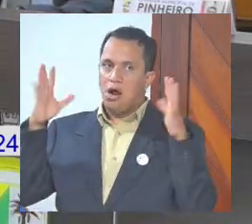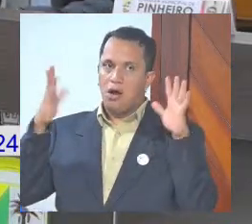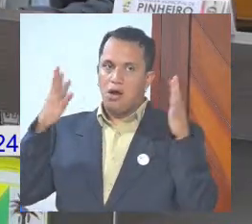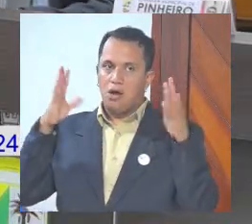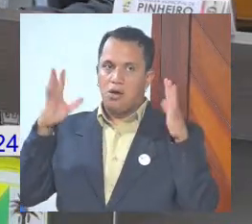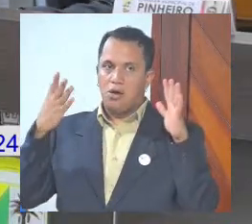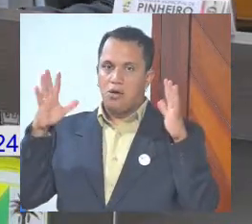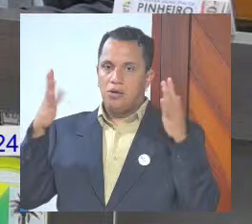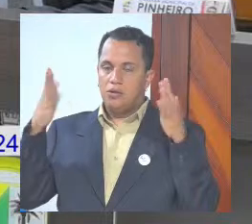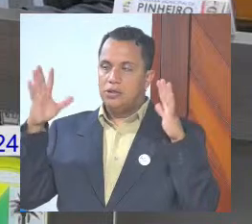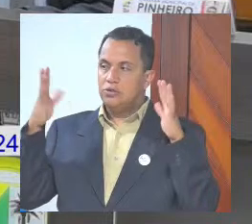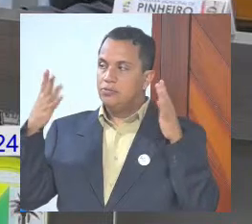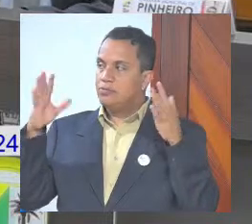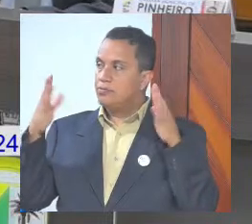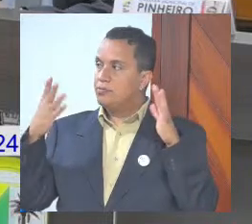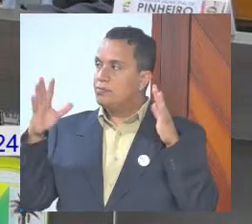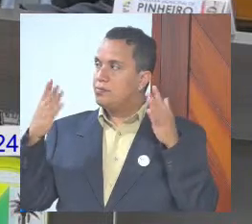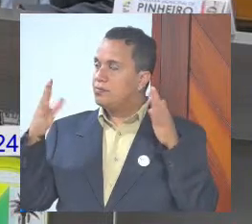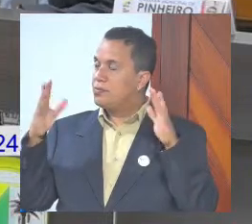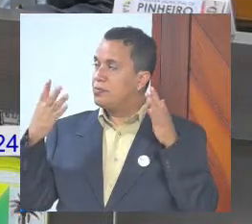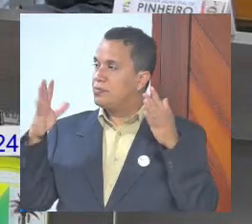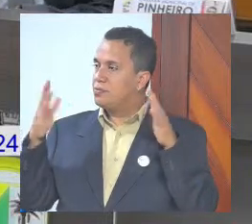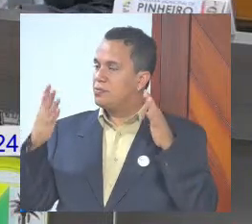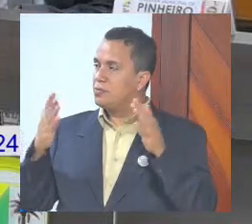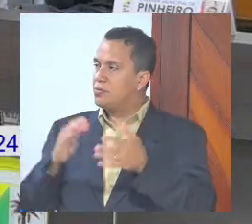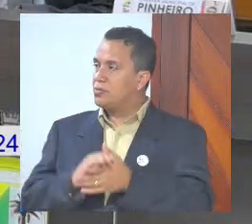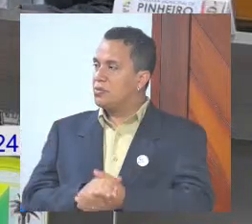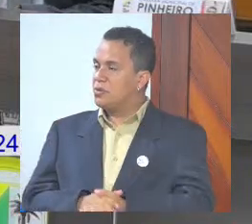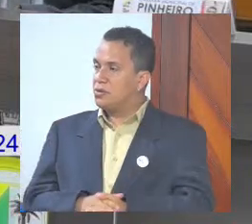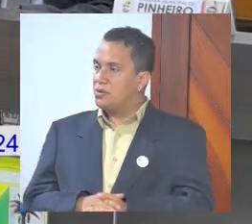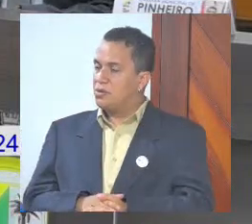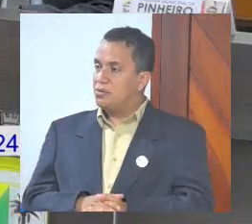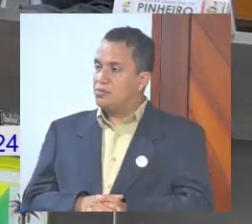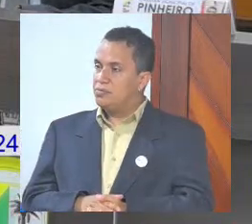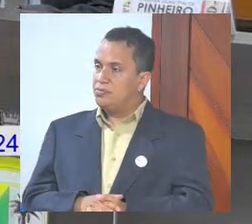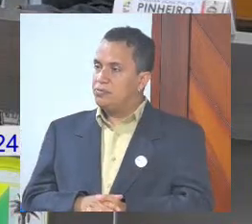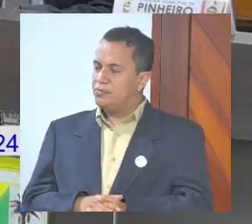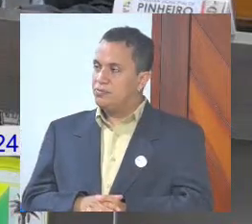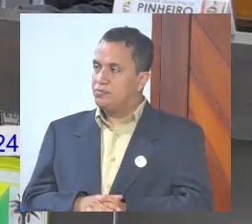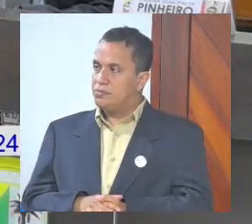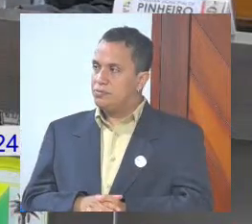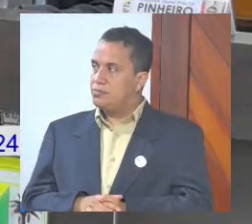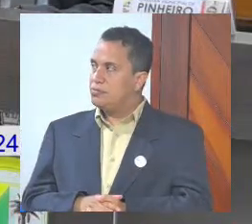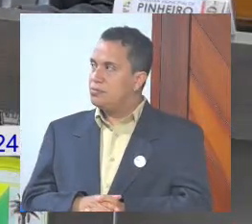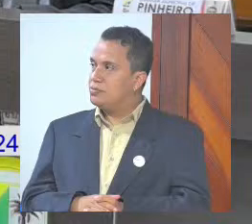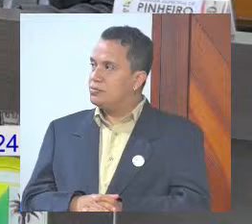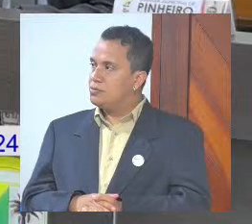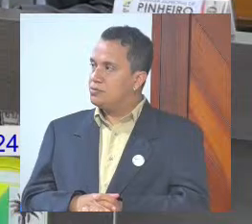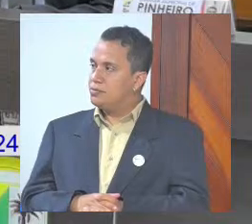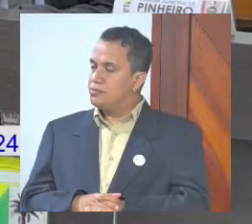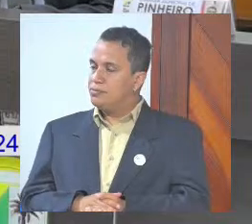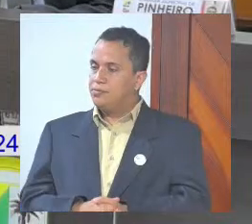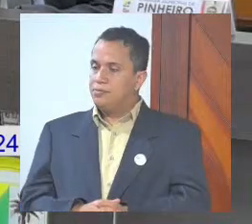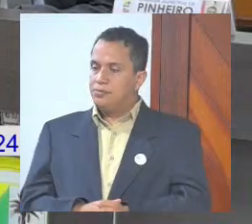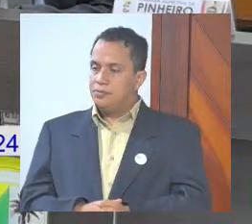Aqui é a casa. Oi, oi. Aumenta mais aí. Me liga lá no microfone. Não.